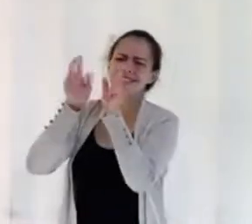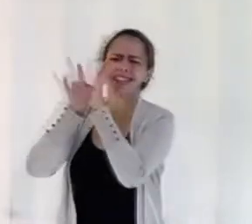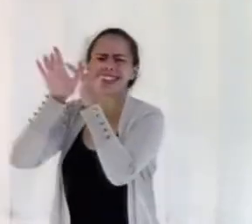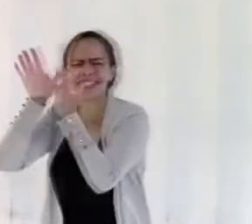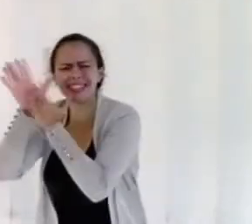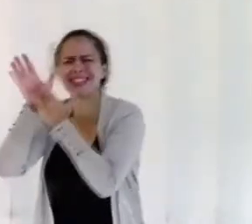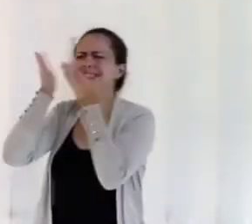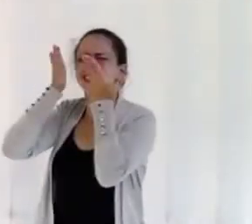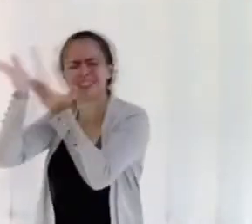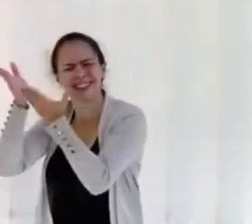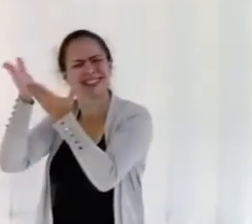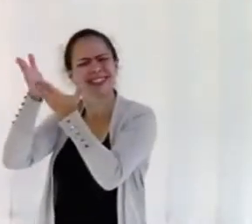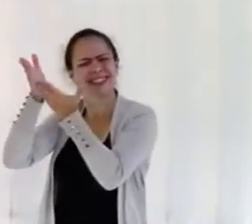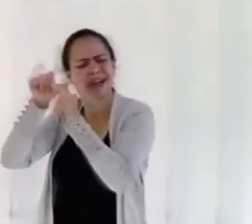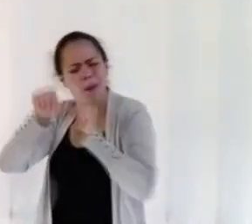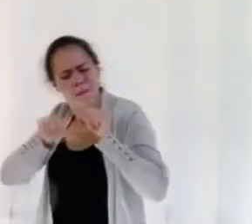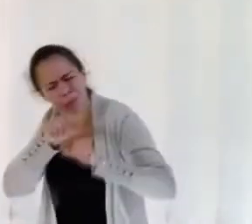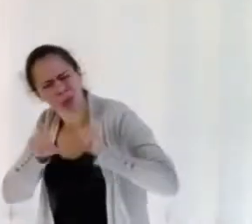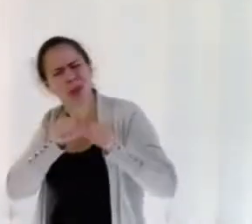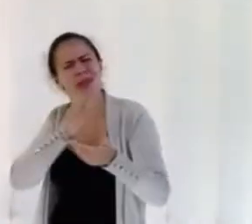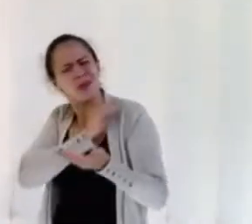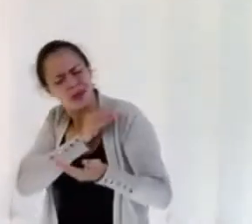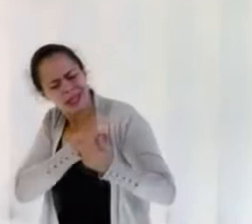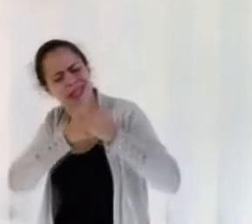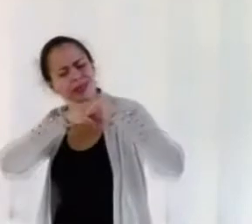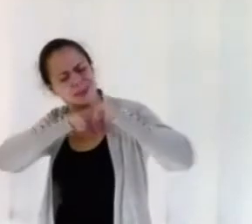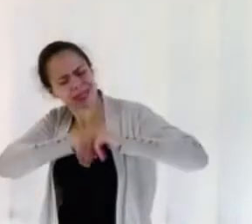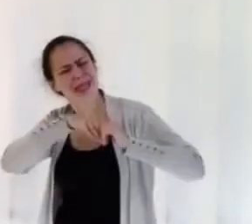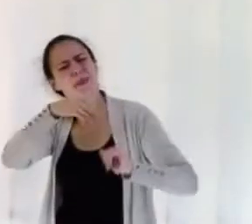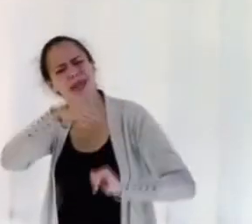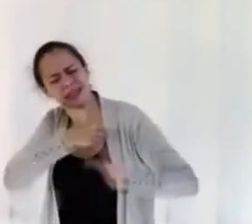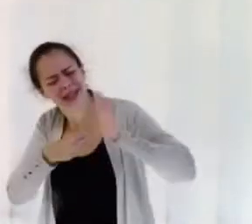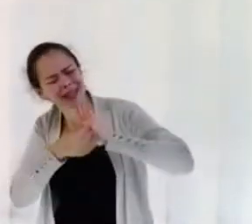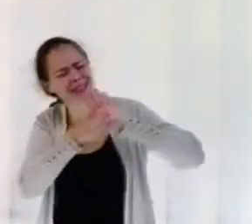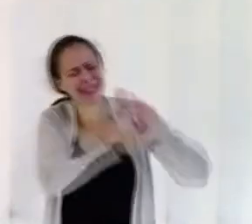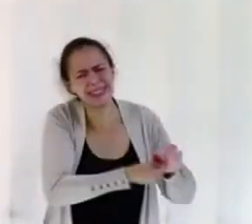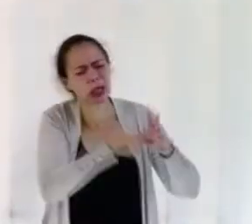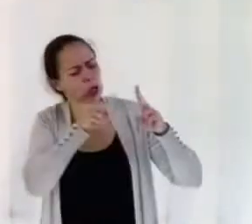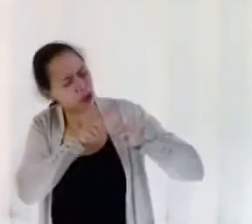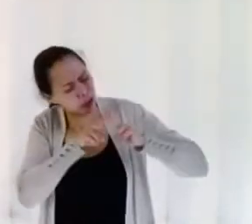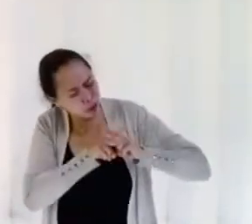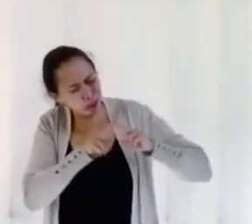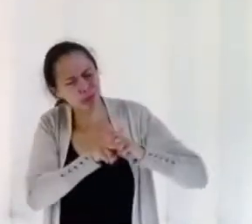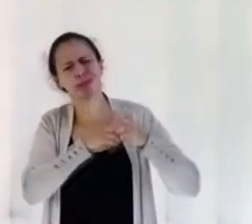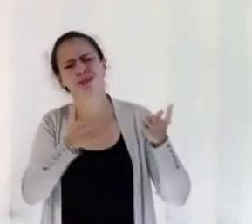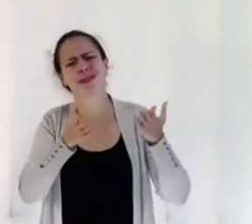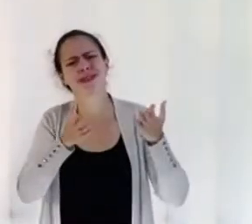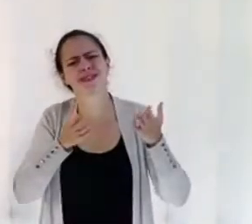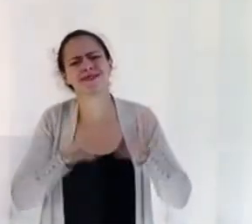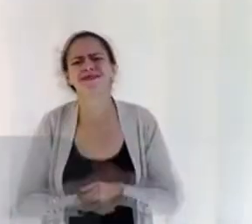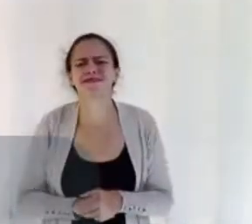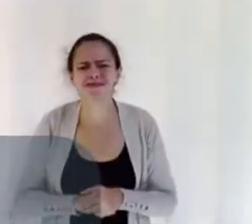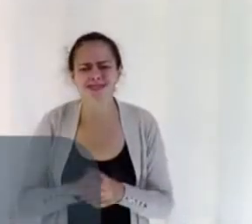esperança. Mas agora, a partir do versículo 10 a 14, ele vai falar aqui uma